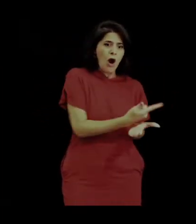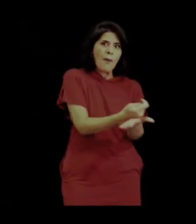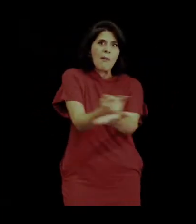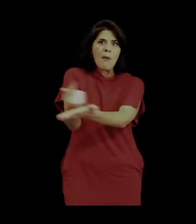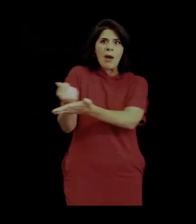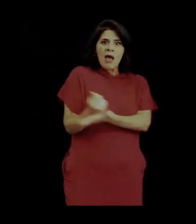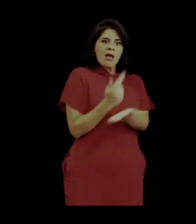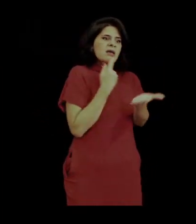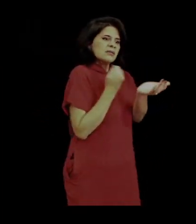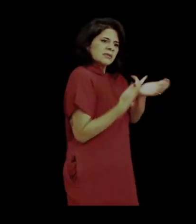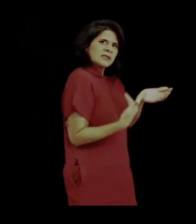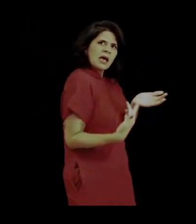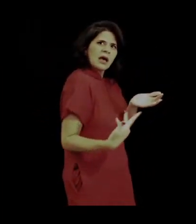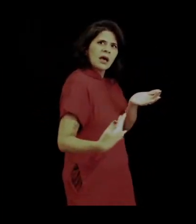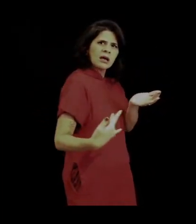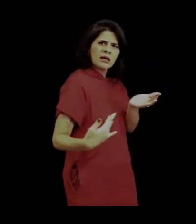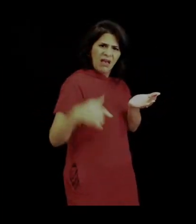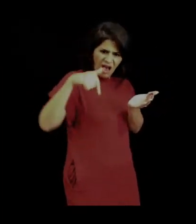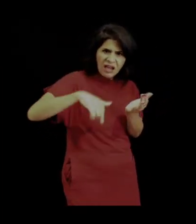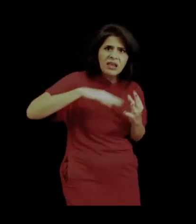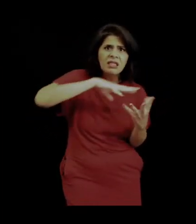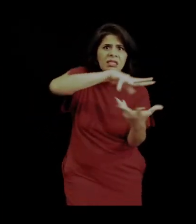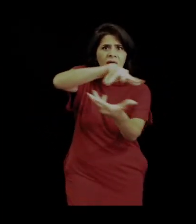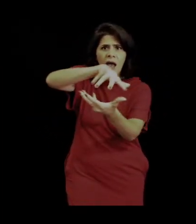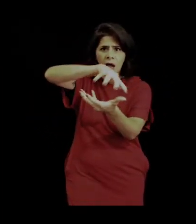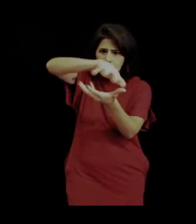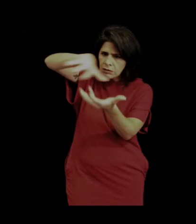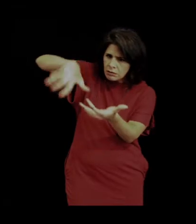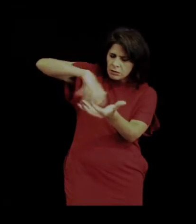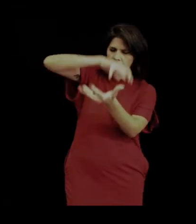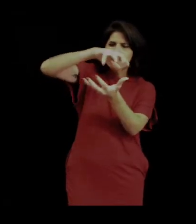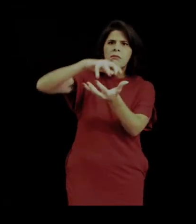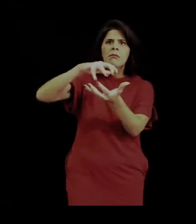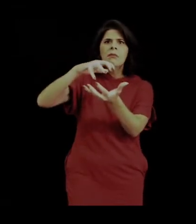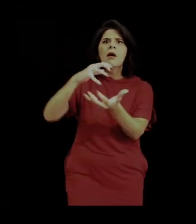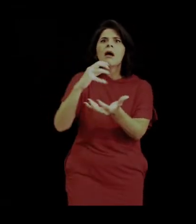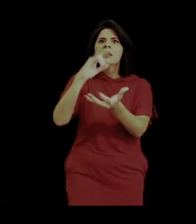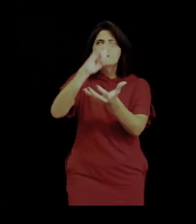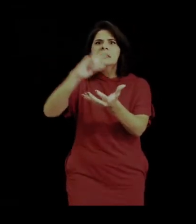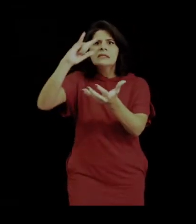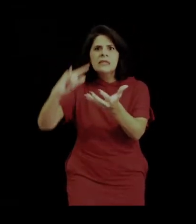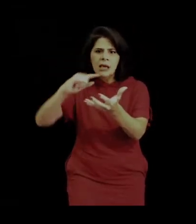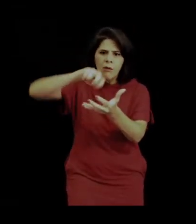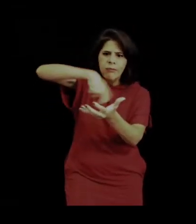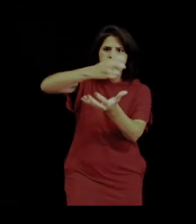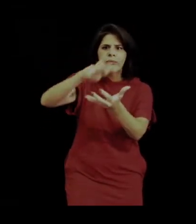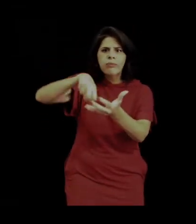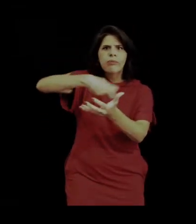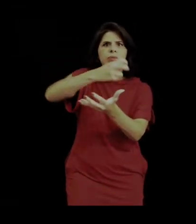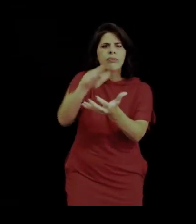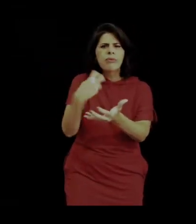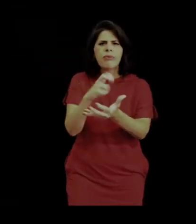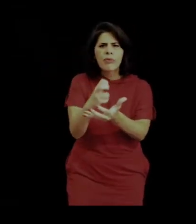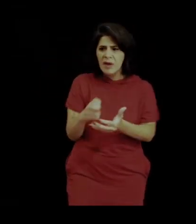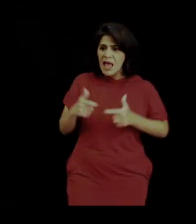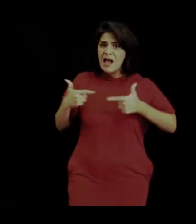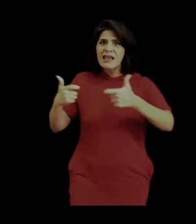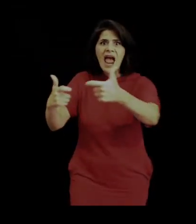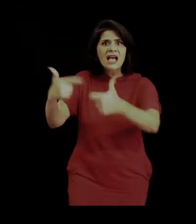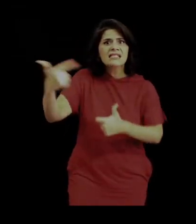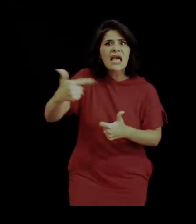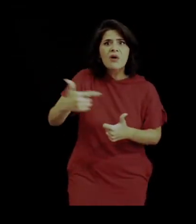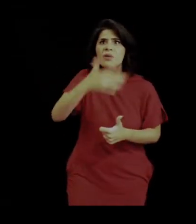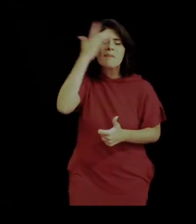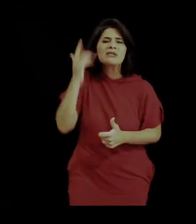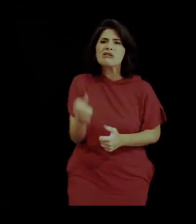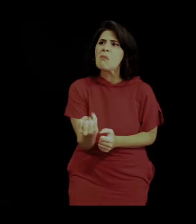é o globo da morte aqui o planeta terra mais de 50 milhões de mão aqui na face da terra se tiver sorte não será